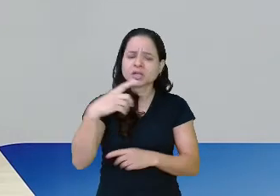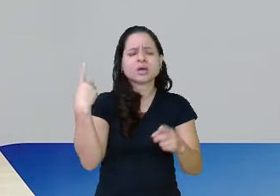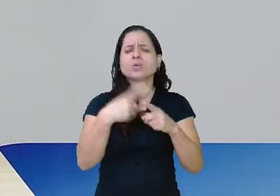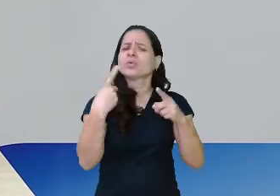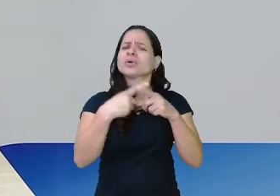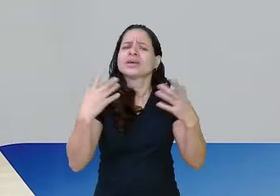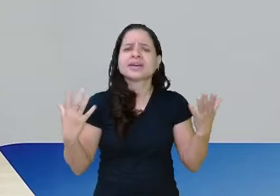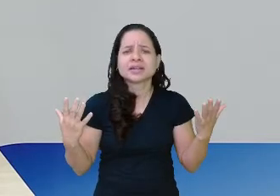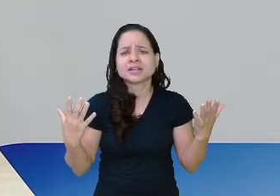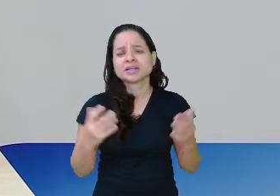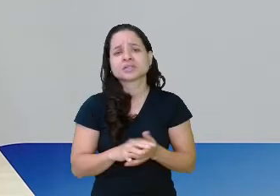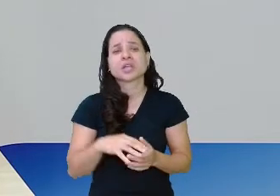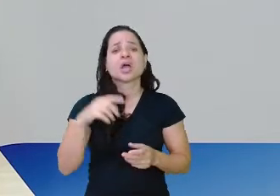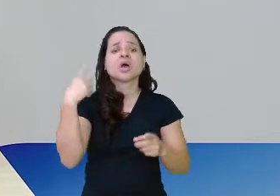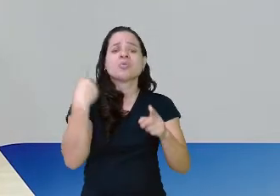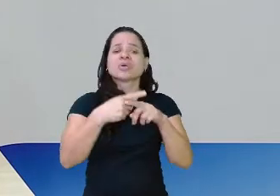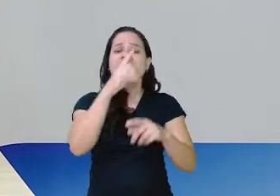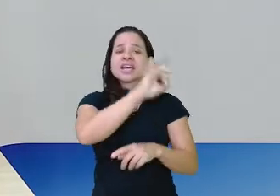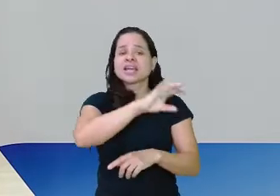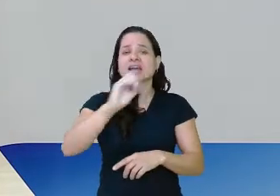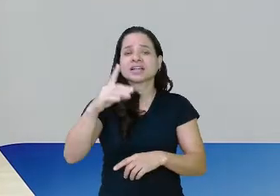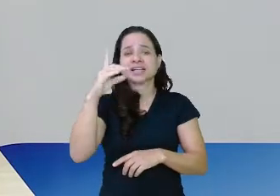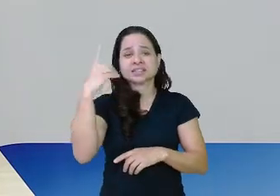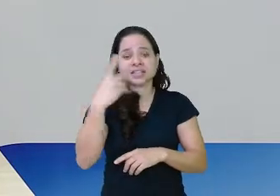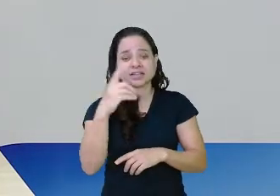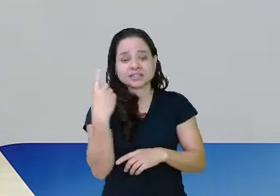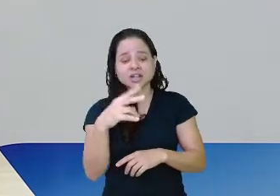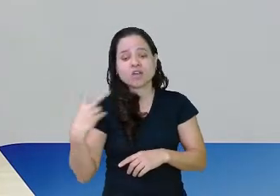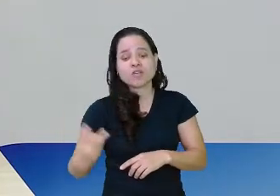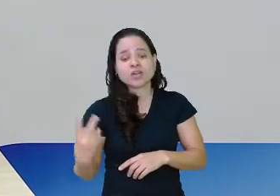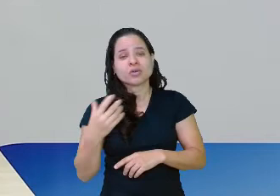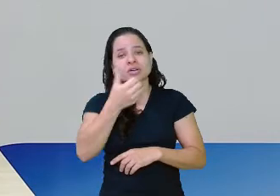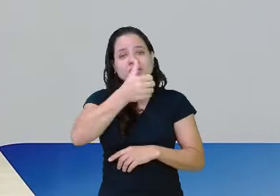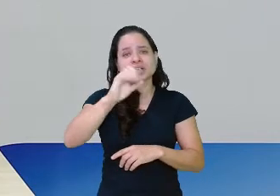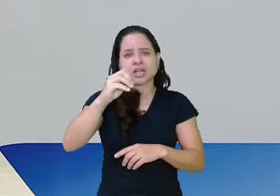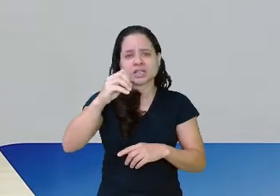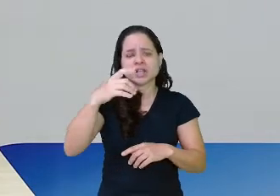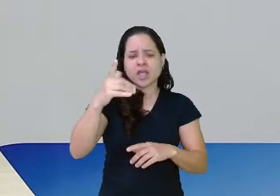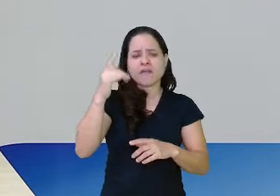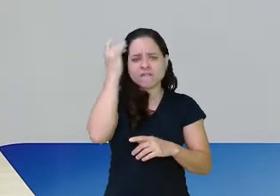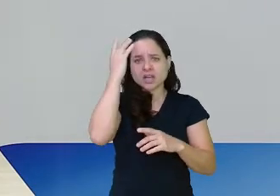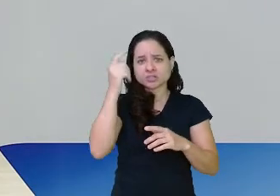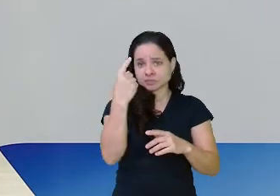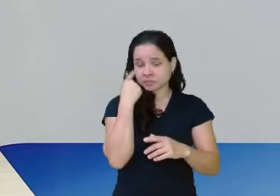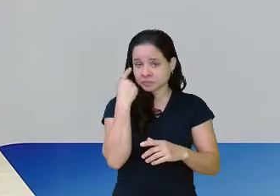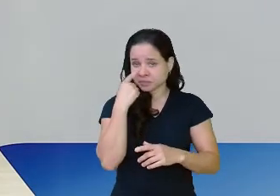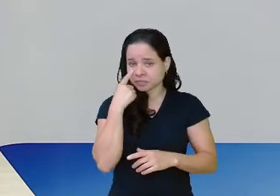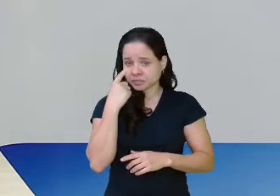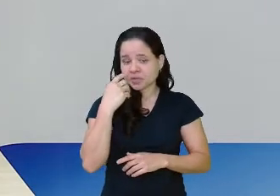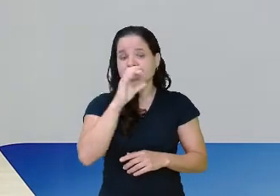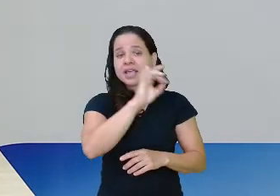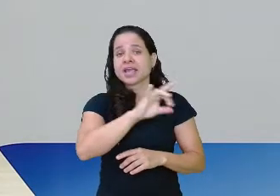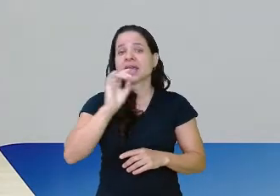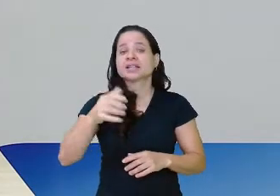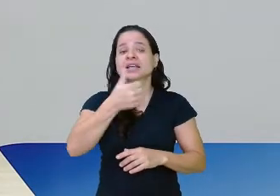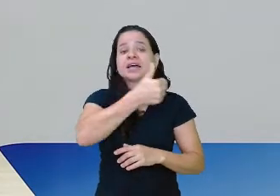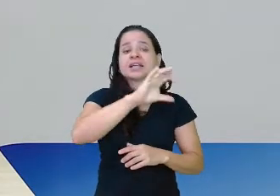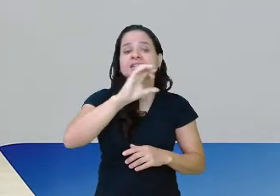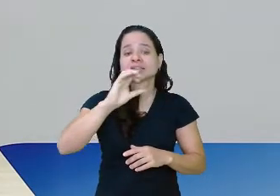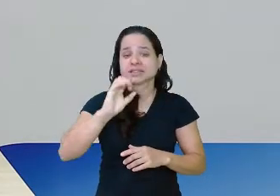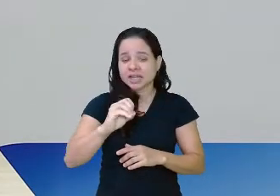quê? Porque cada dezena vale 10. E eu tenho como provar. Ó, eu não disse que vale 10 cada palitinho